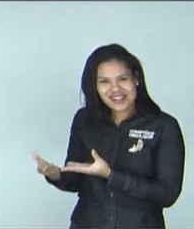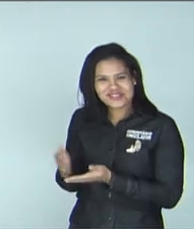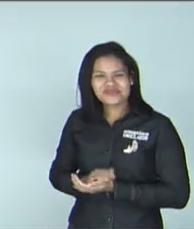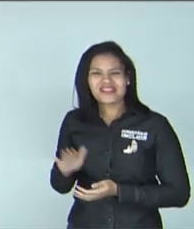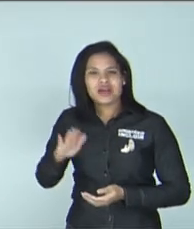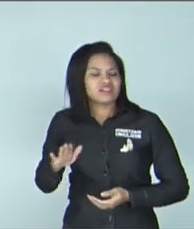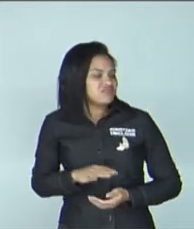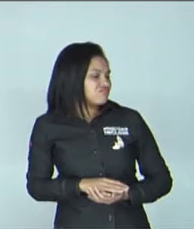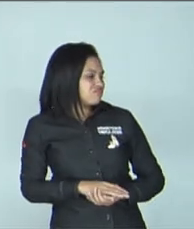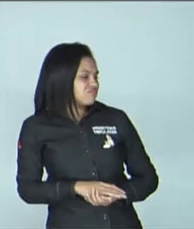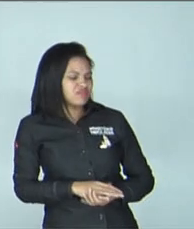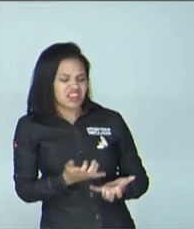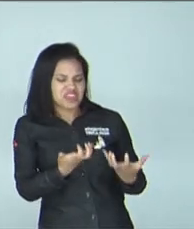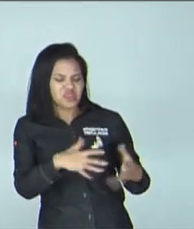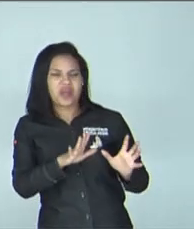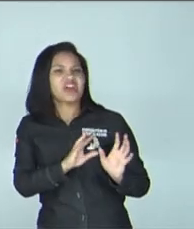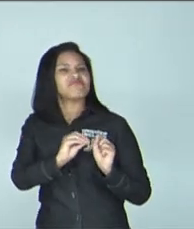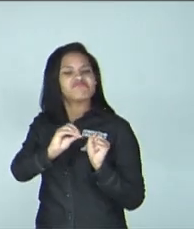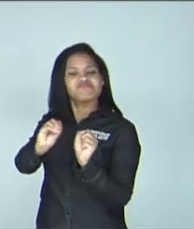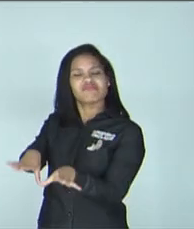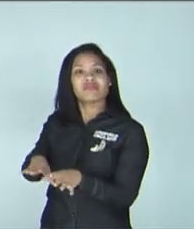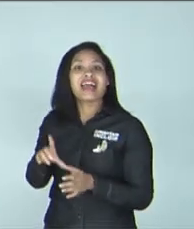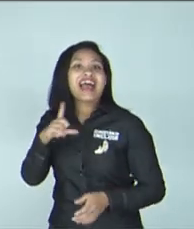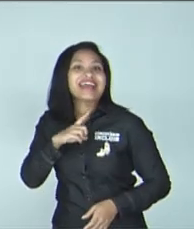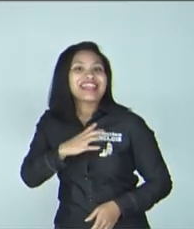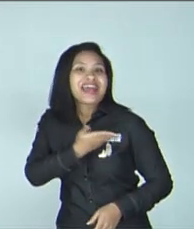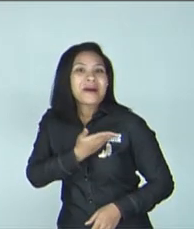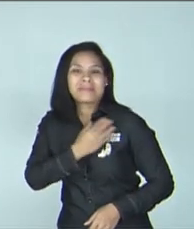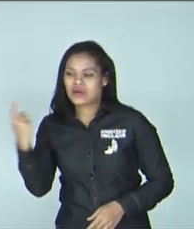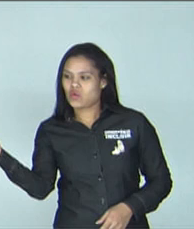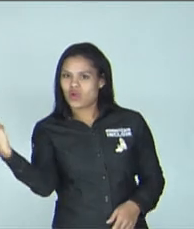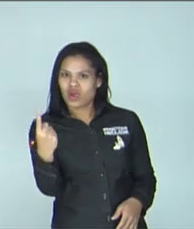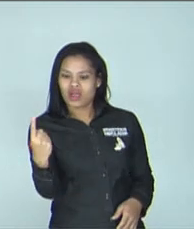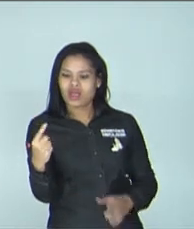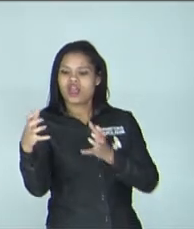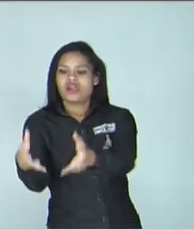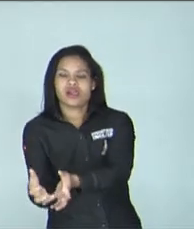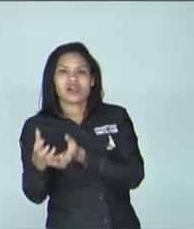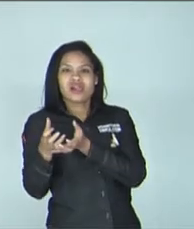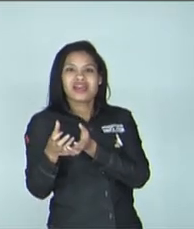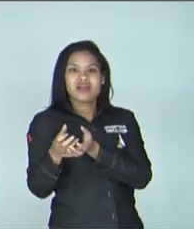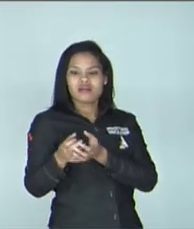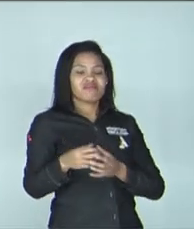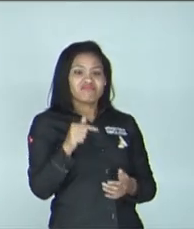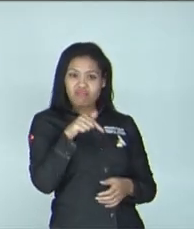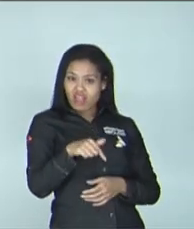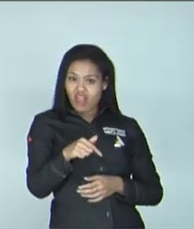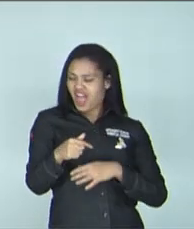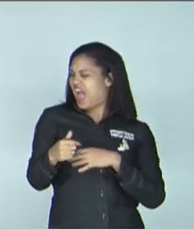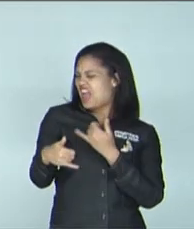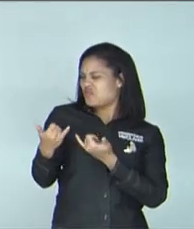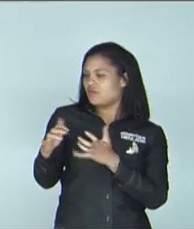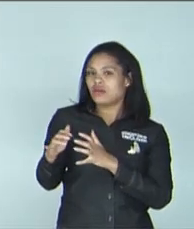chão mas vê um menininho um coleguinha e vai pegar o brinquedo o que que a criancinha faz é meu é meu já tá dentro